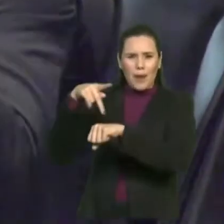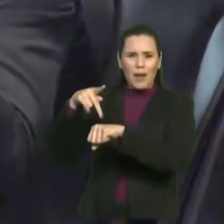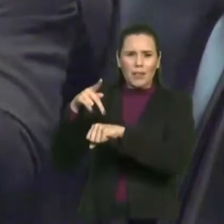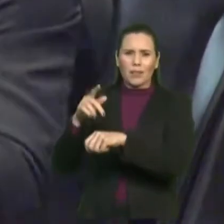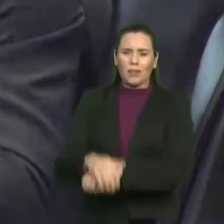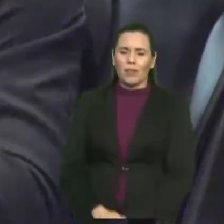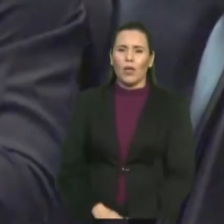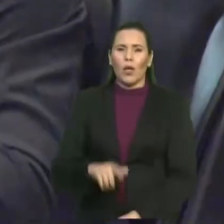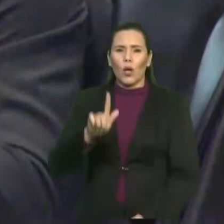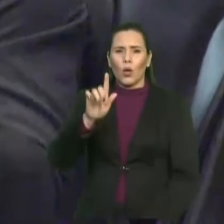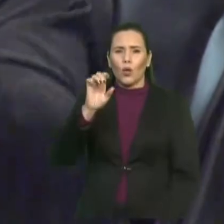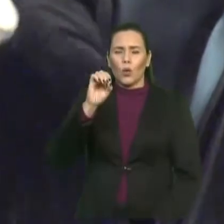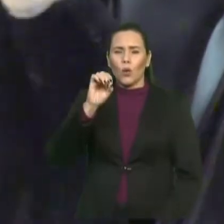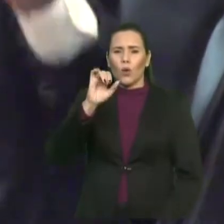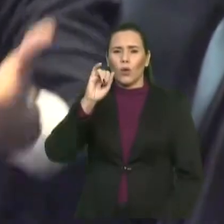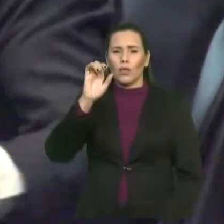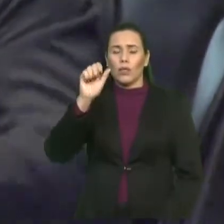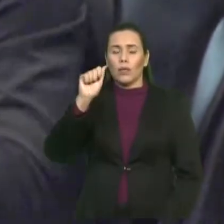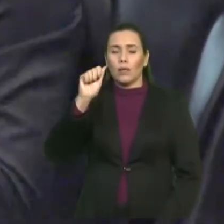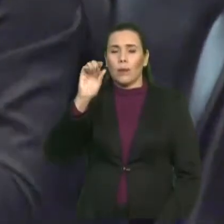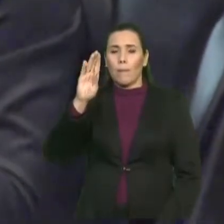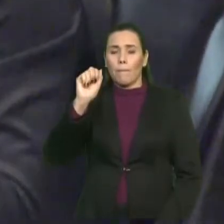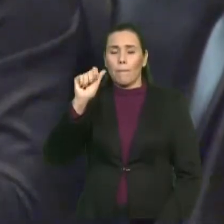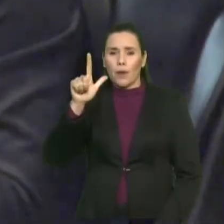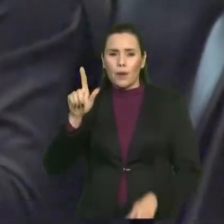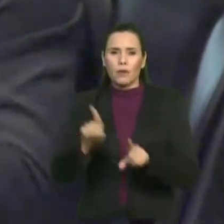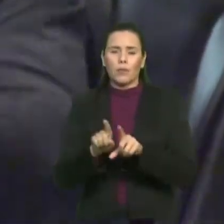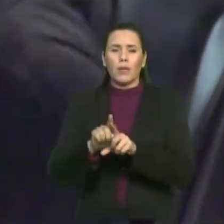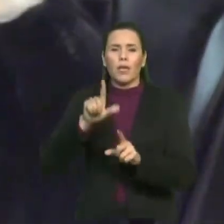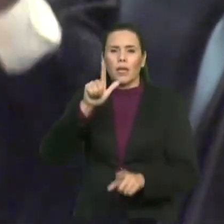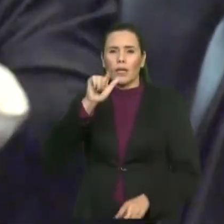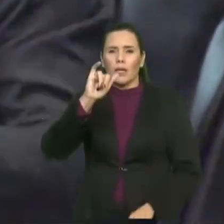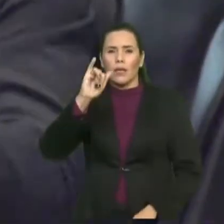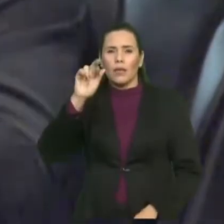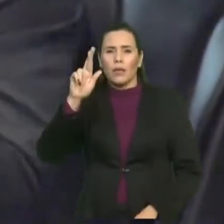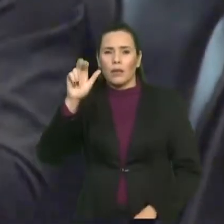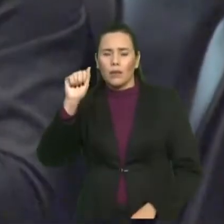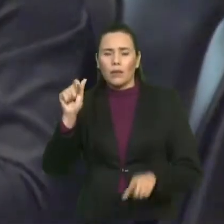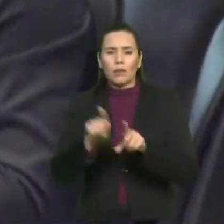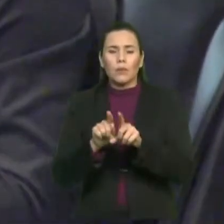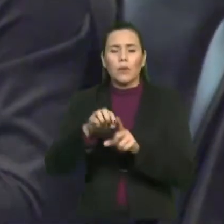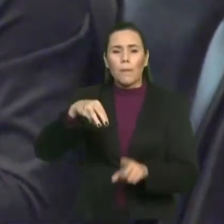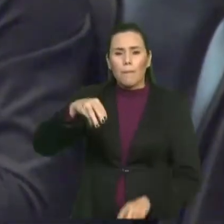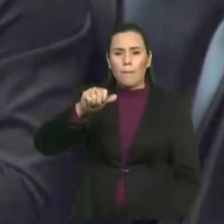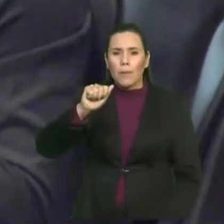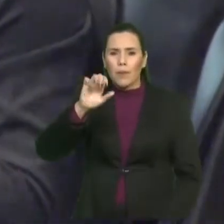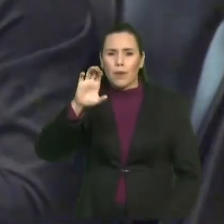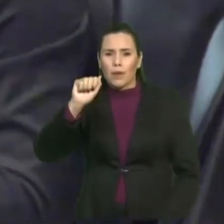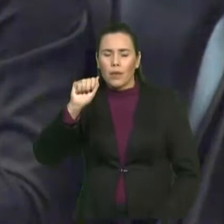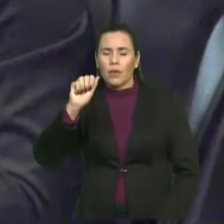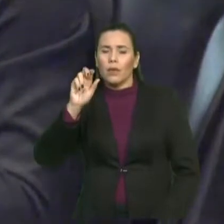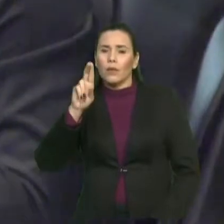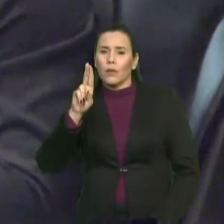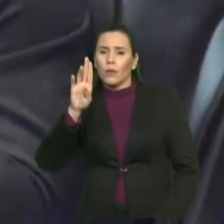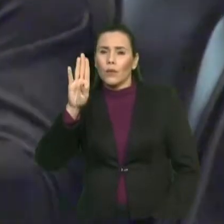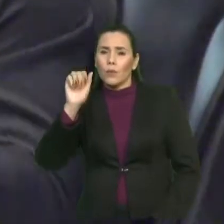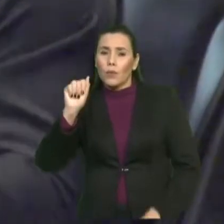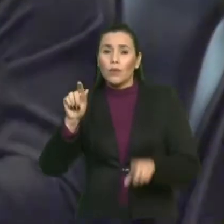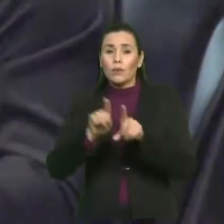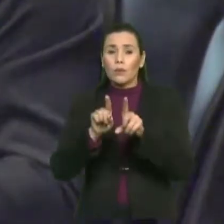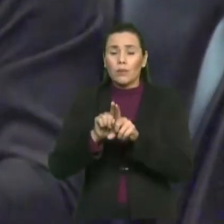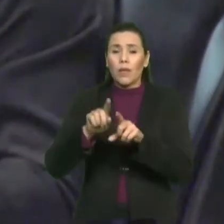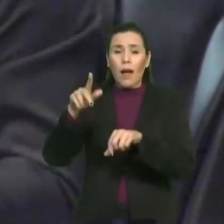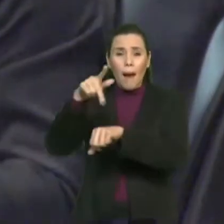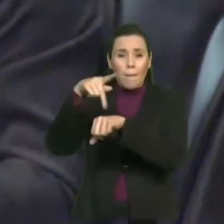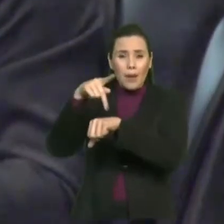Goiabal, a Praça do Lira, a Praça da Macaúba, a Praça da Bíblia, que também já foi entregue. Então, assim, são obras que são